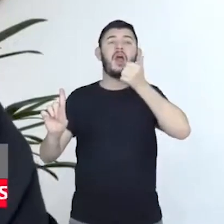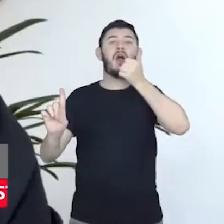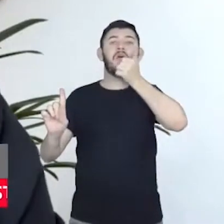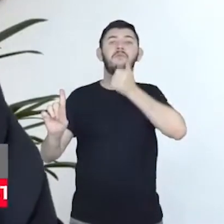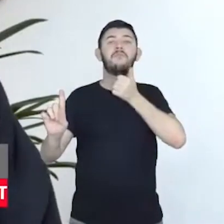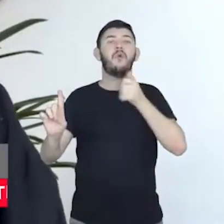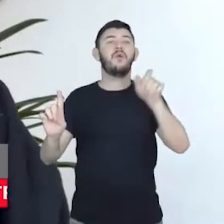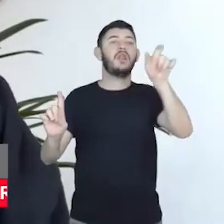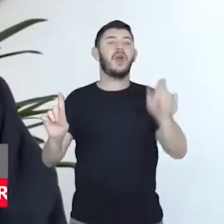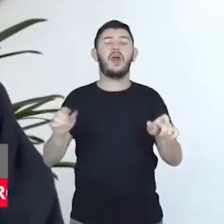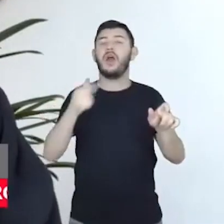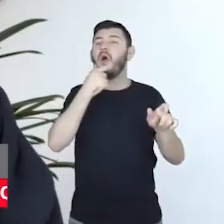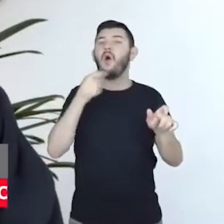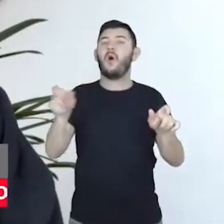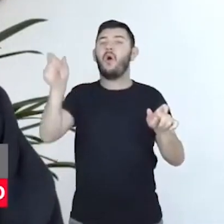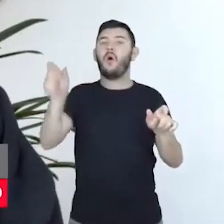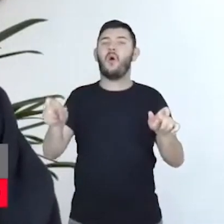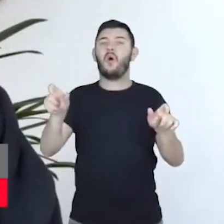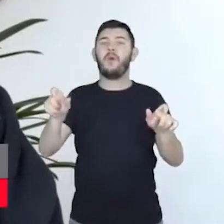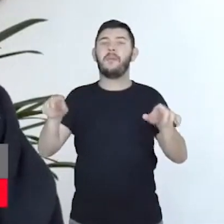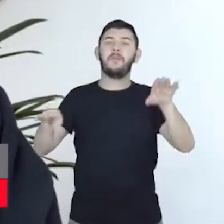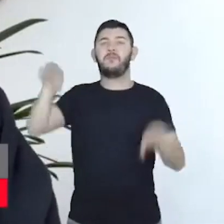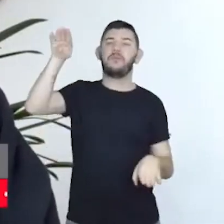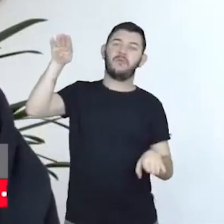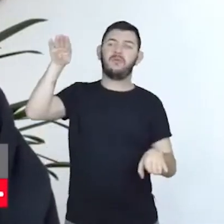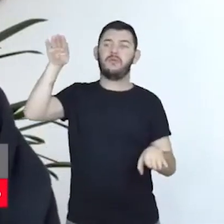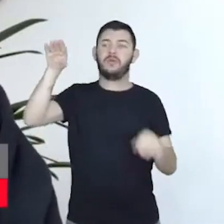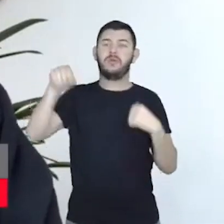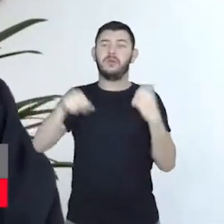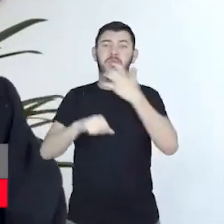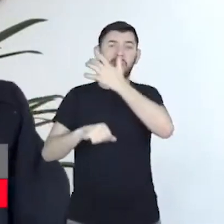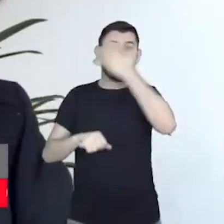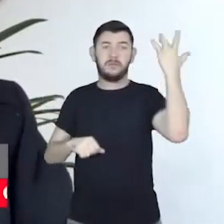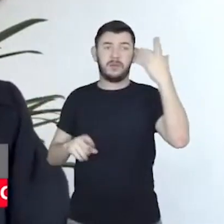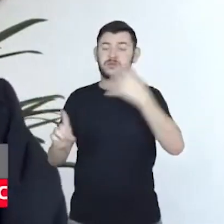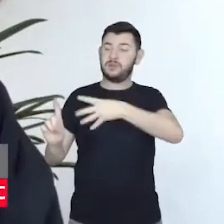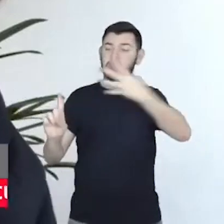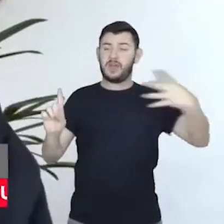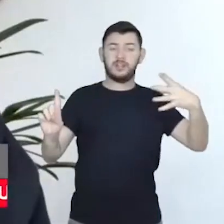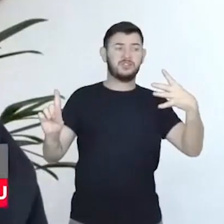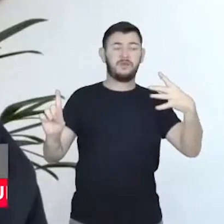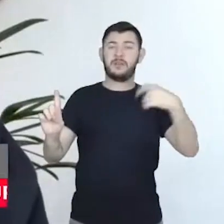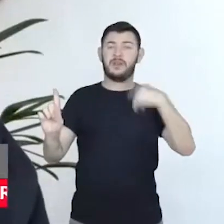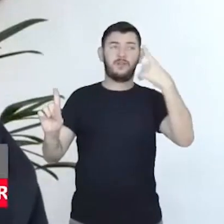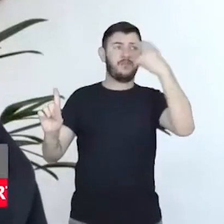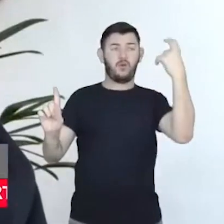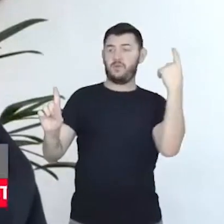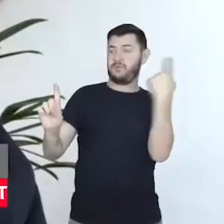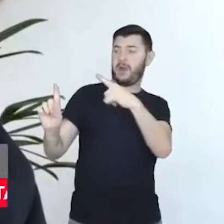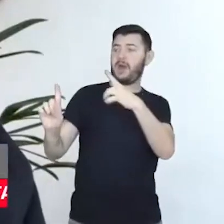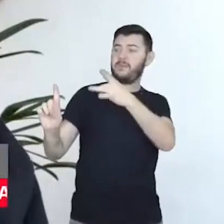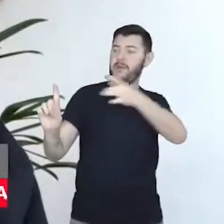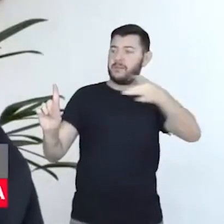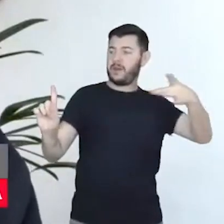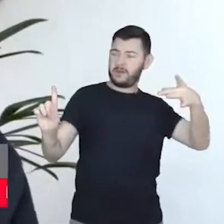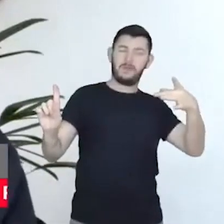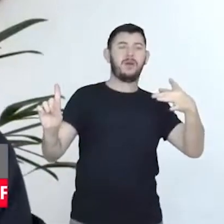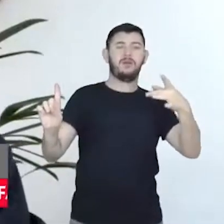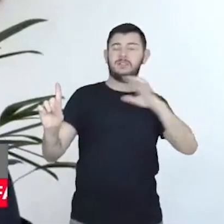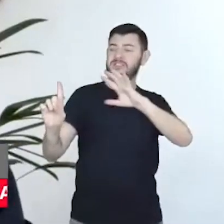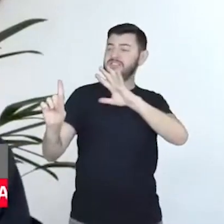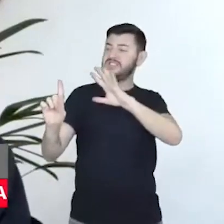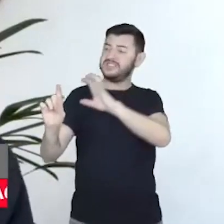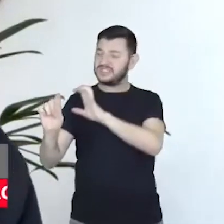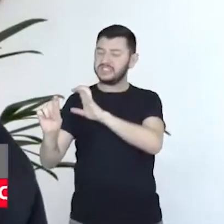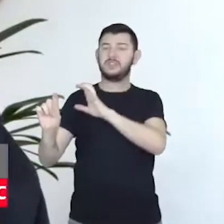com que aumente a violência contra as pessoas LGBTs, isso faz com que as mulheres não se vejam